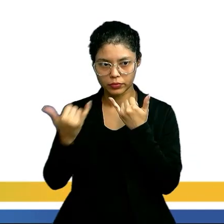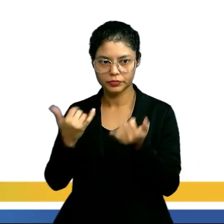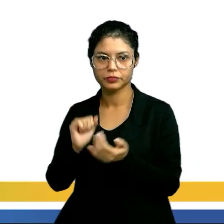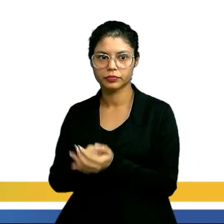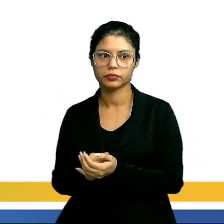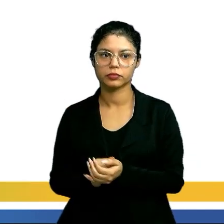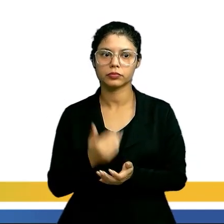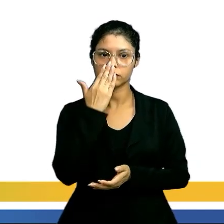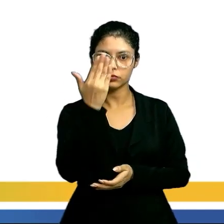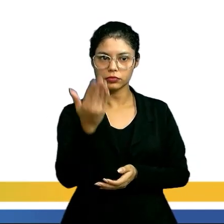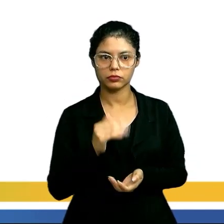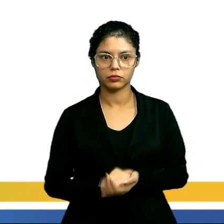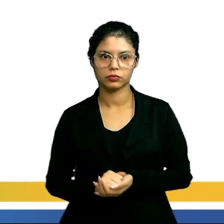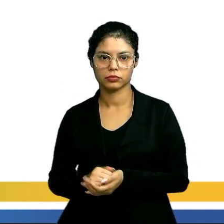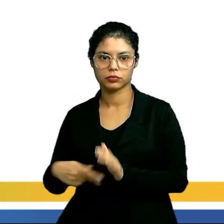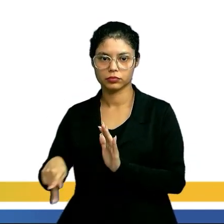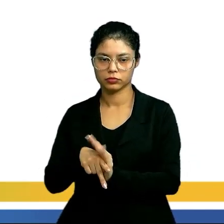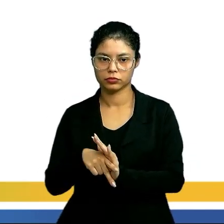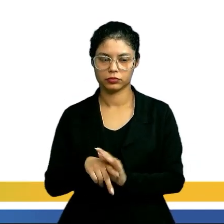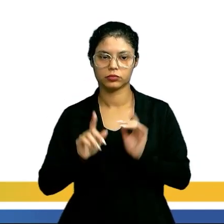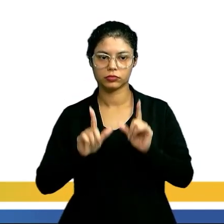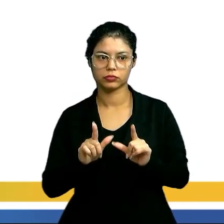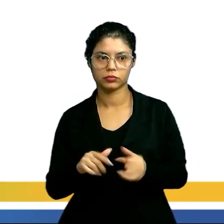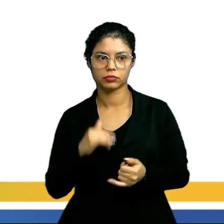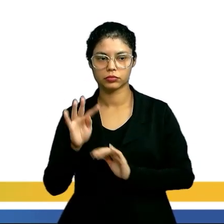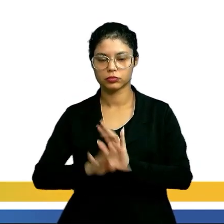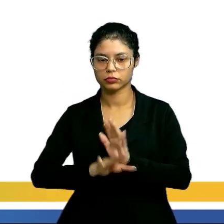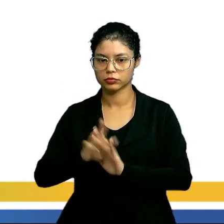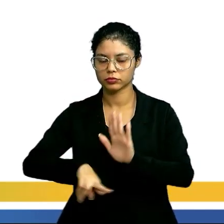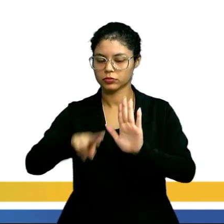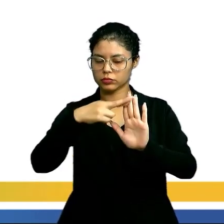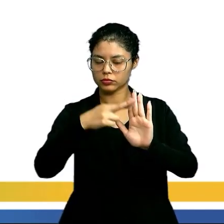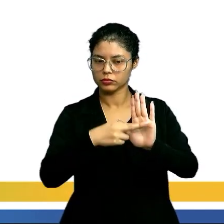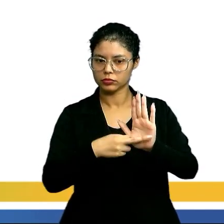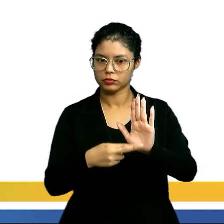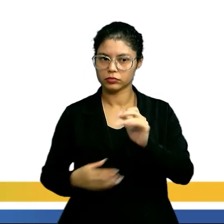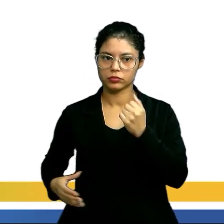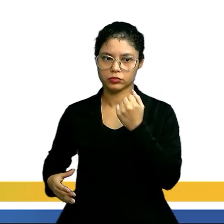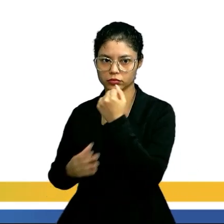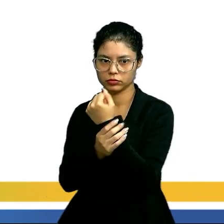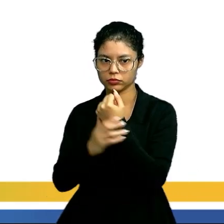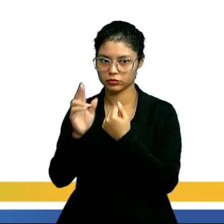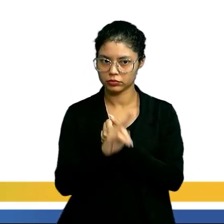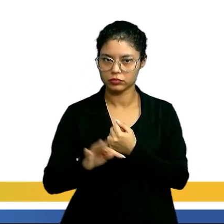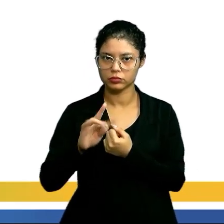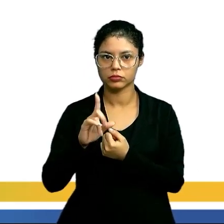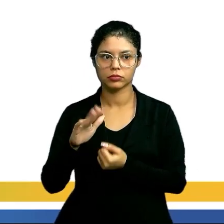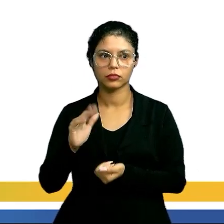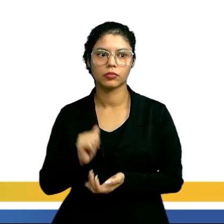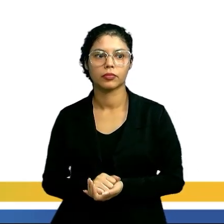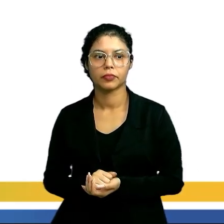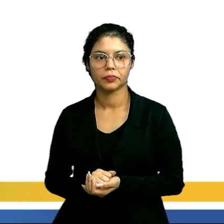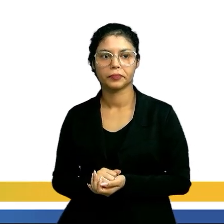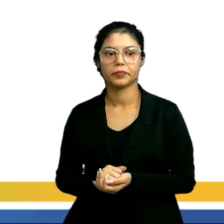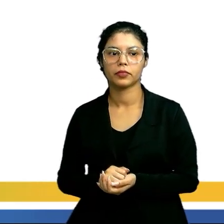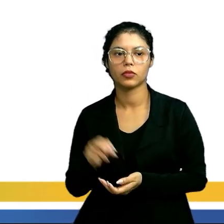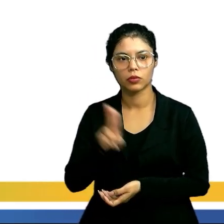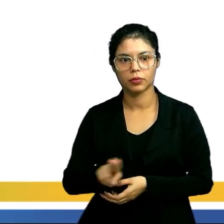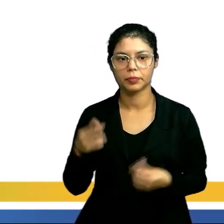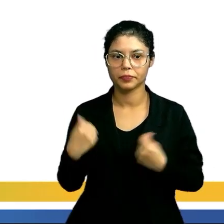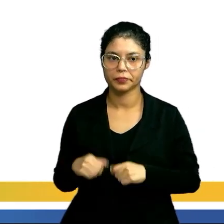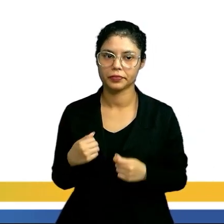nossa resposta encontrada é a alternativa letra D. Muito bem. Vejamos agora a